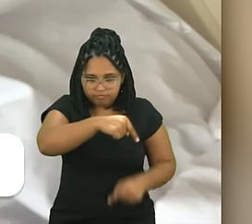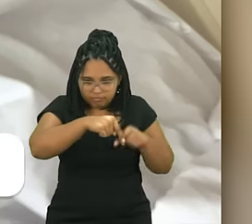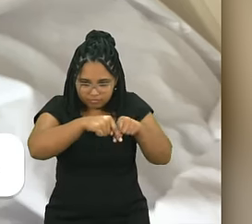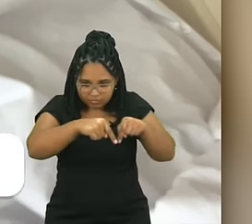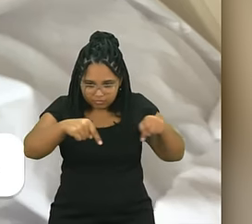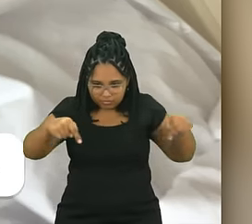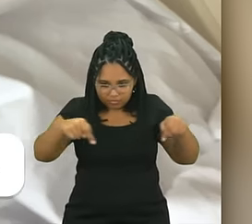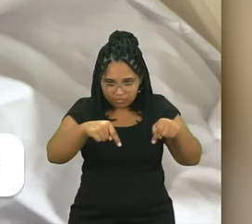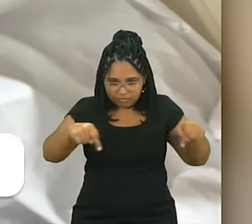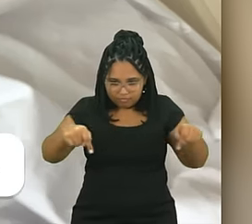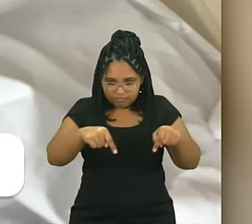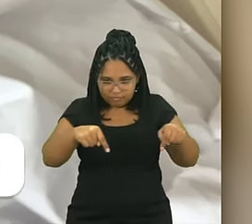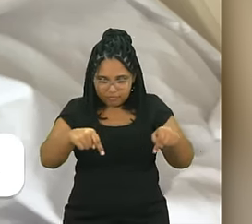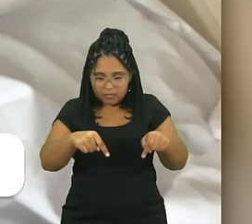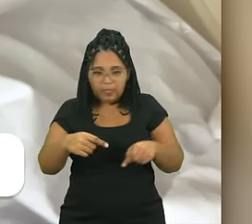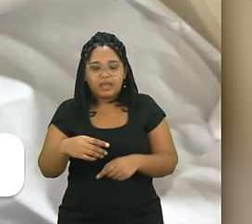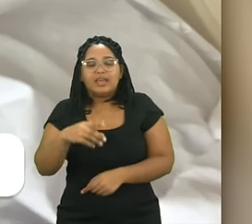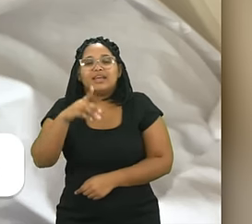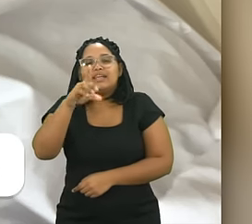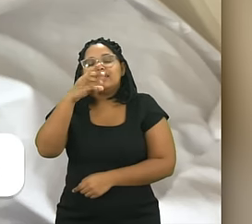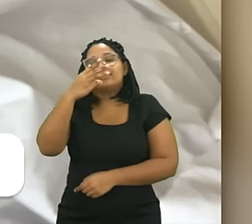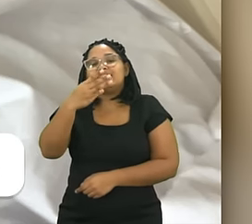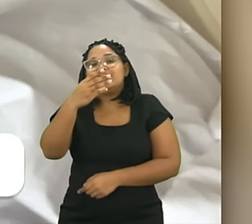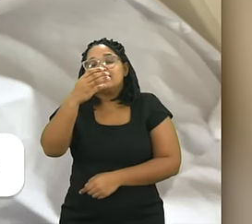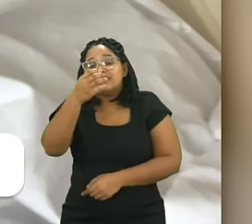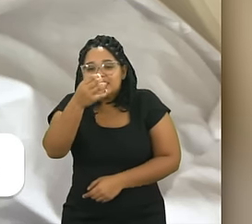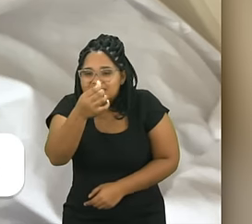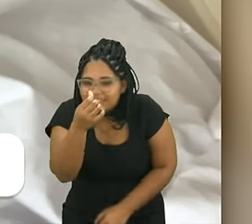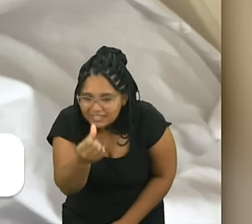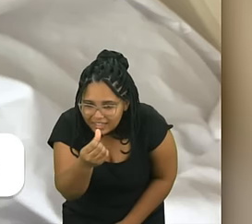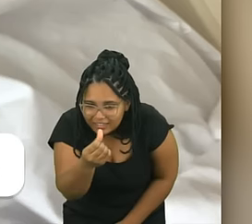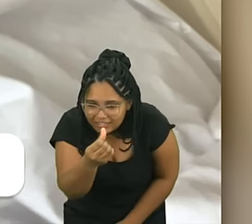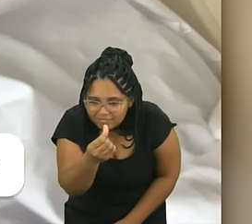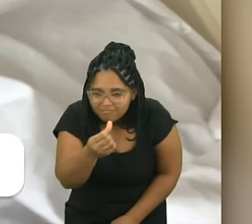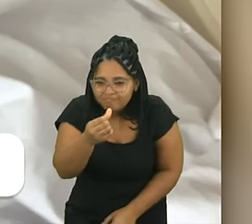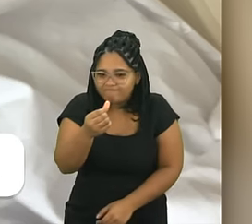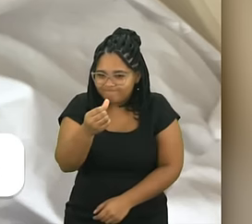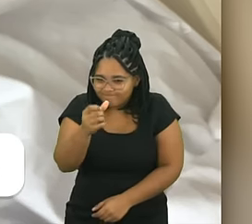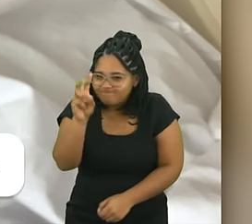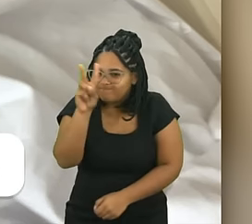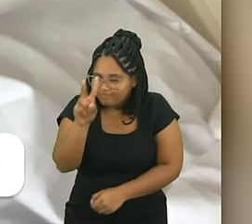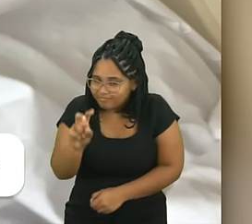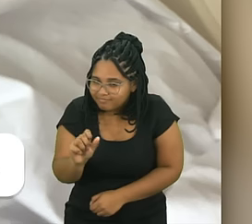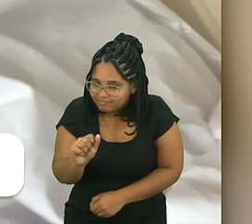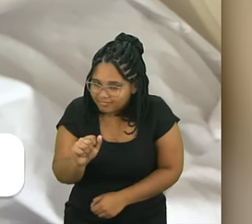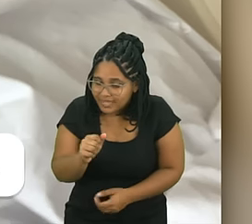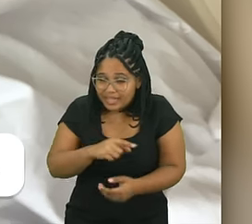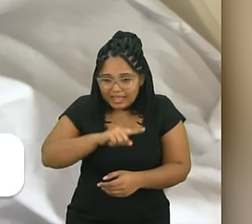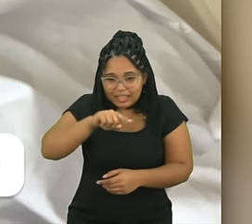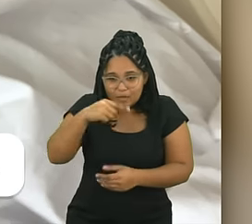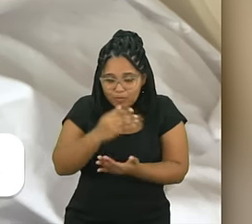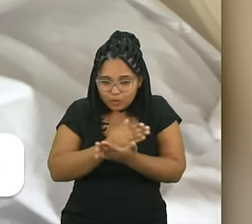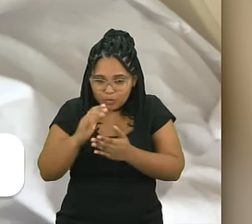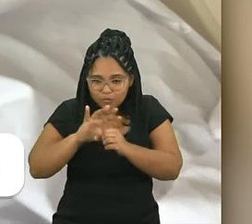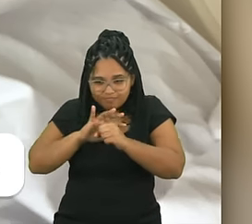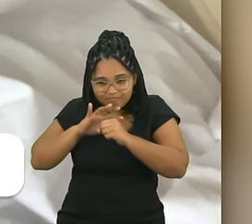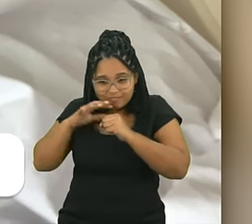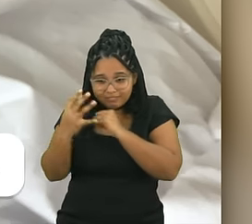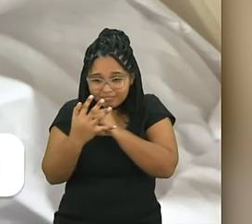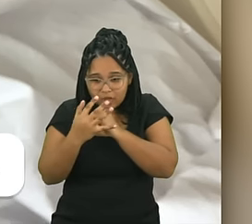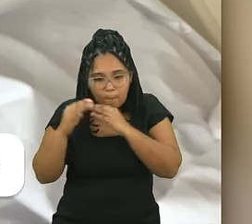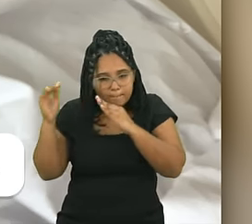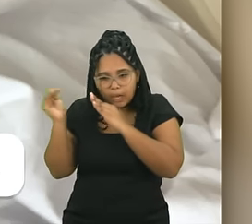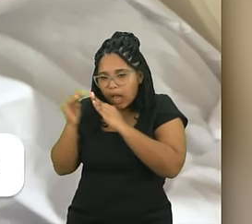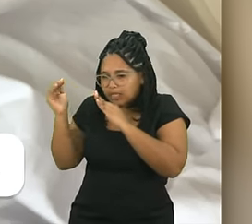Começou a pandemia. Nós nos isolamos em casa. E passado mais ou menos uns 10 meses, o meu